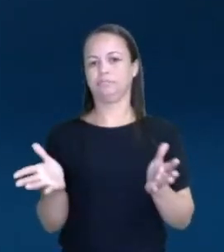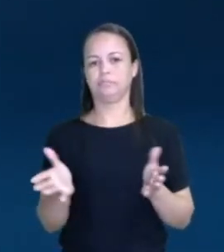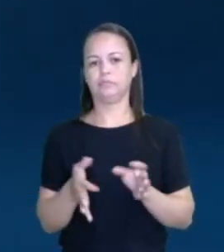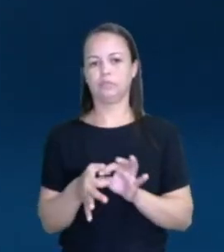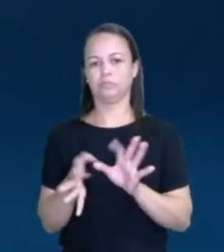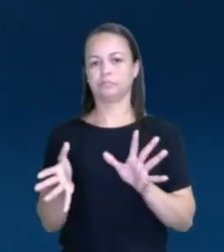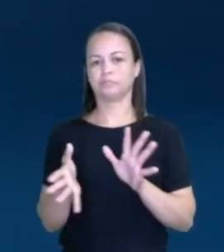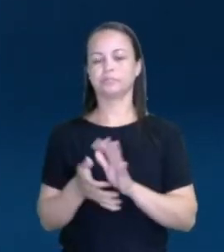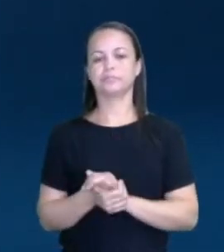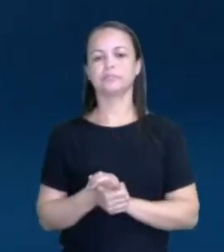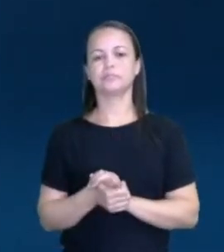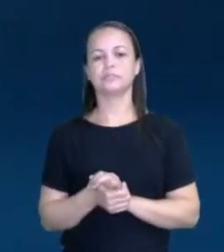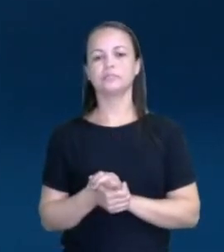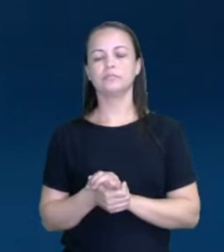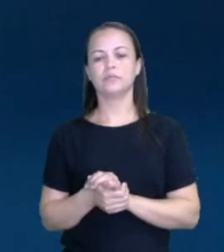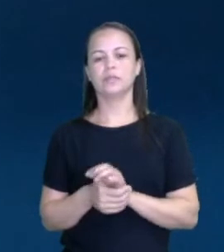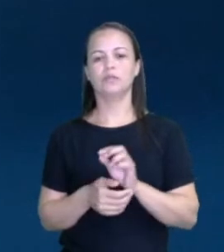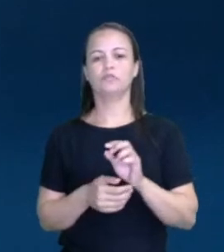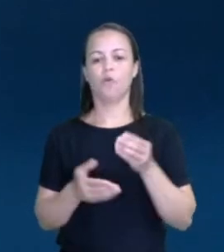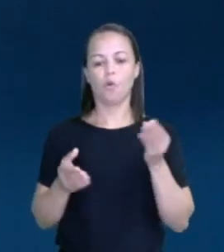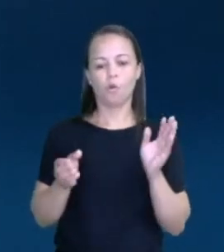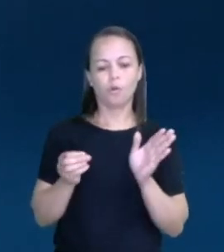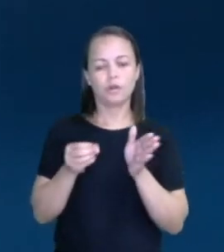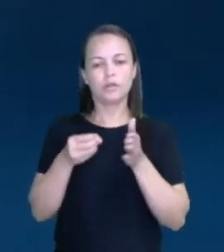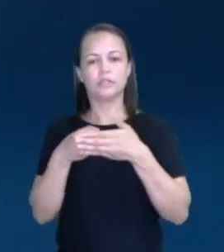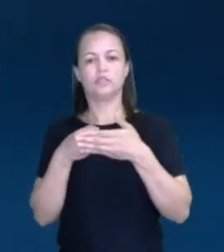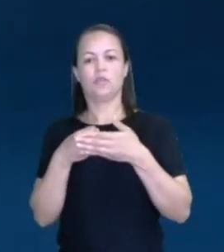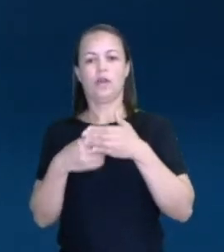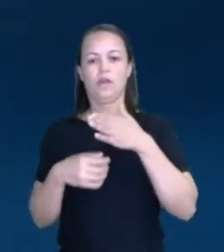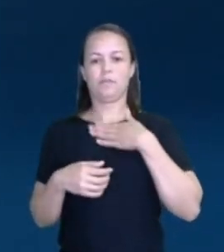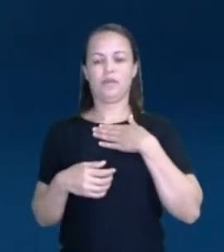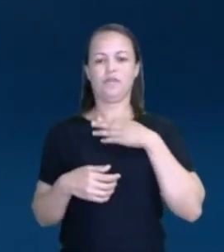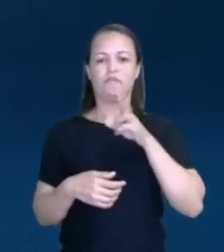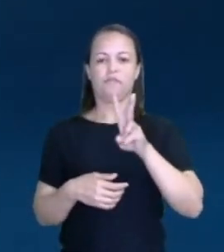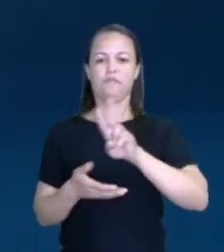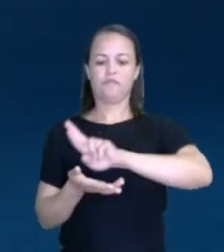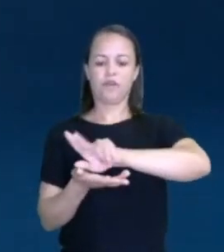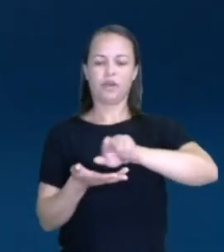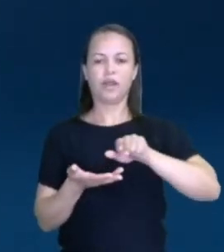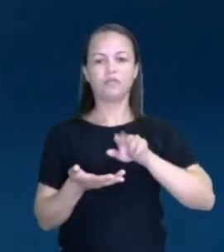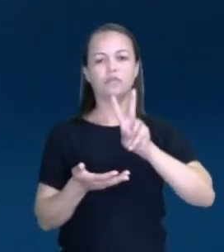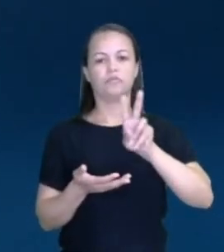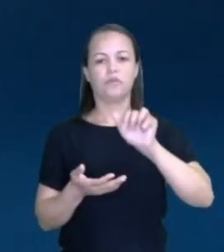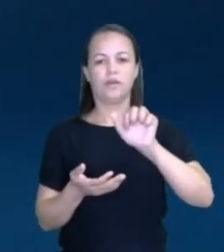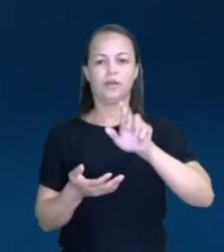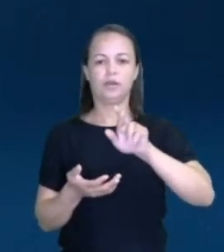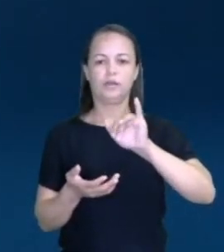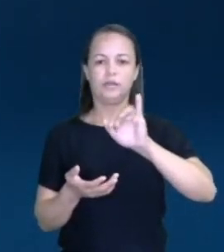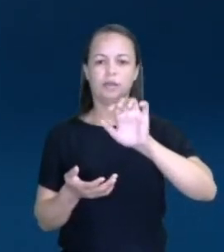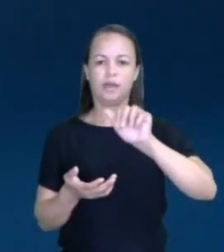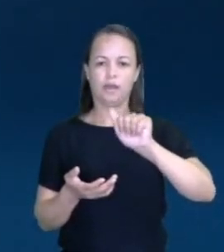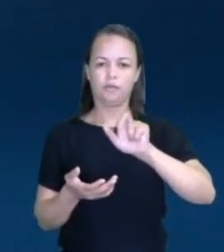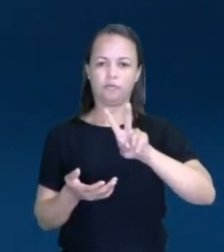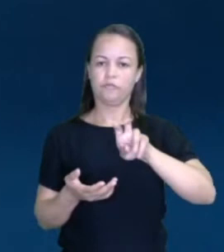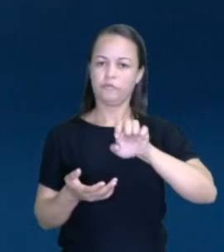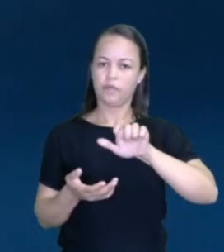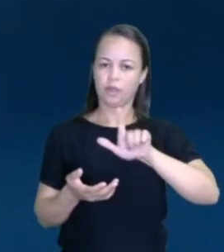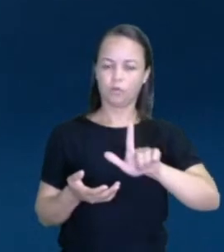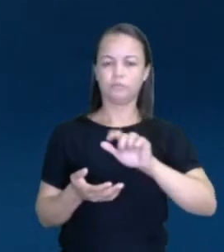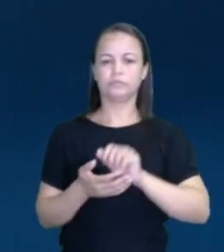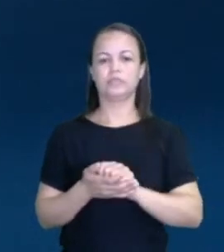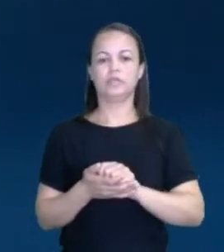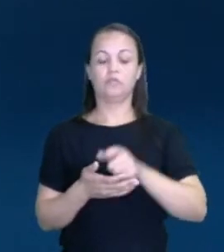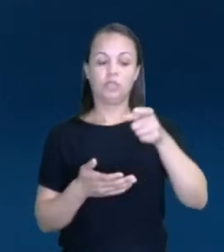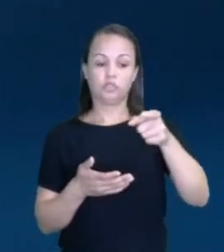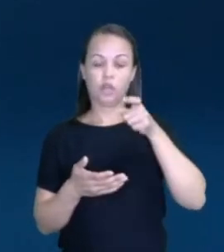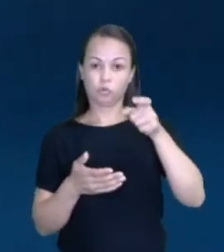faço? Eu vou isolar minha variável. Como assim? Eu vou deixar o x, os termos